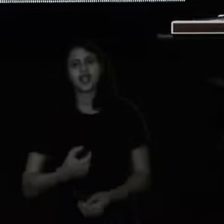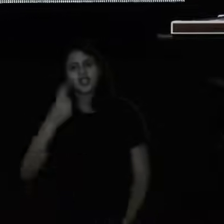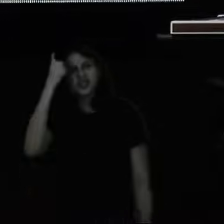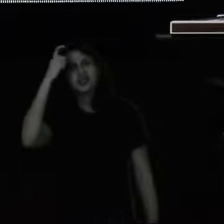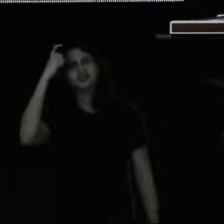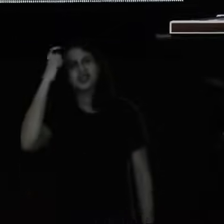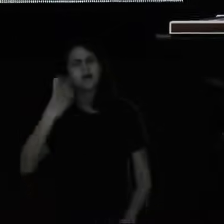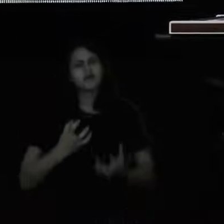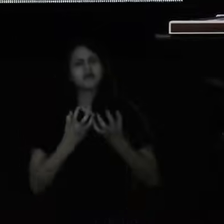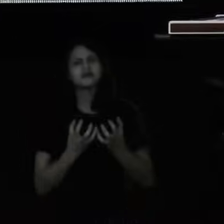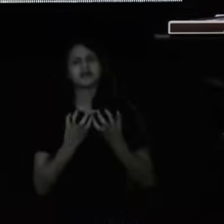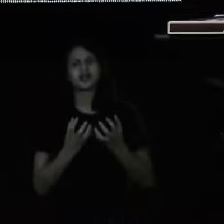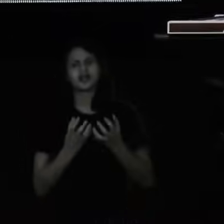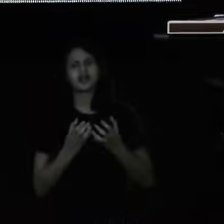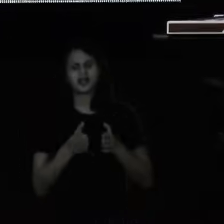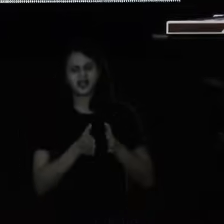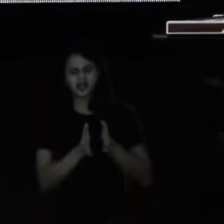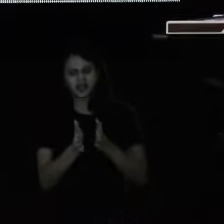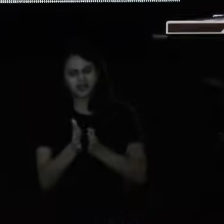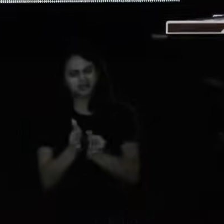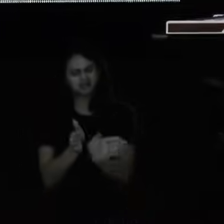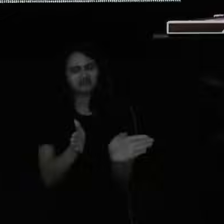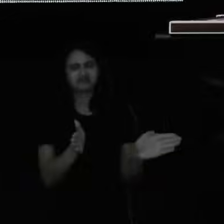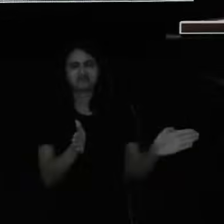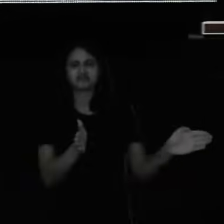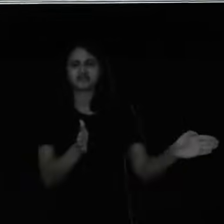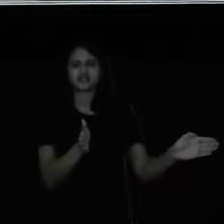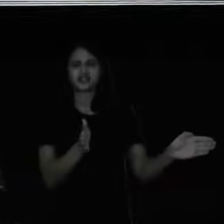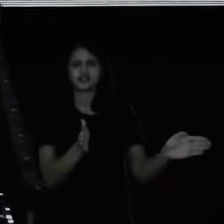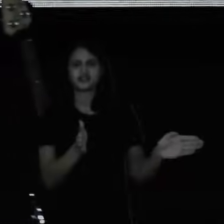desvirtuar o caminho correto?